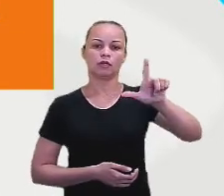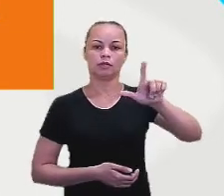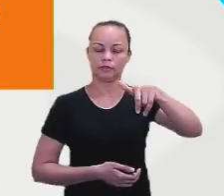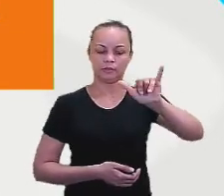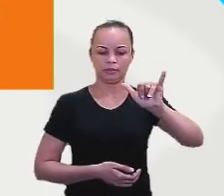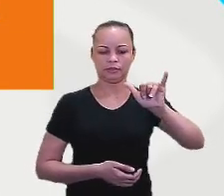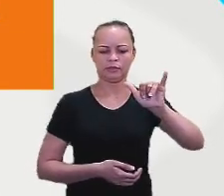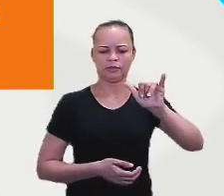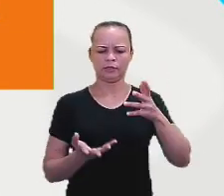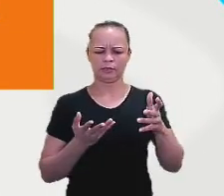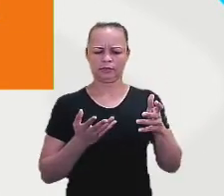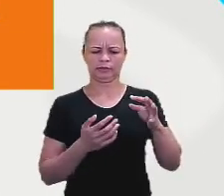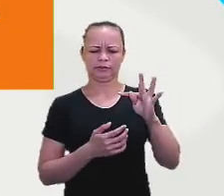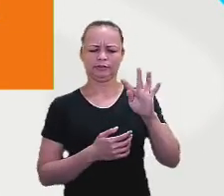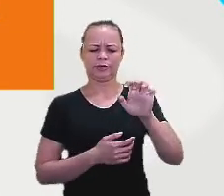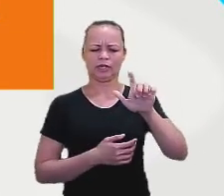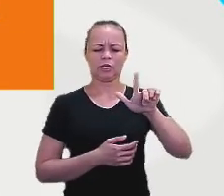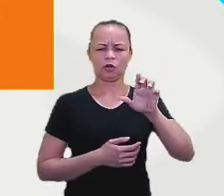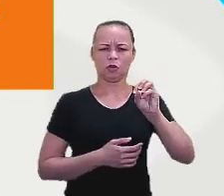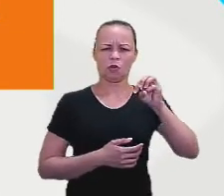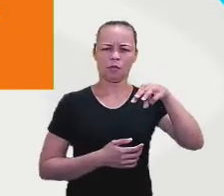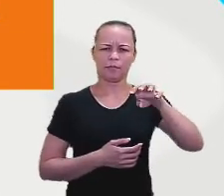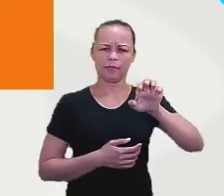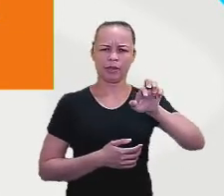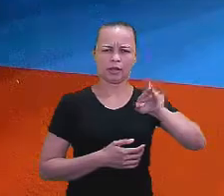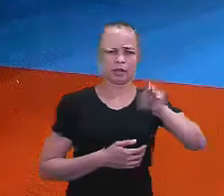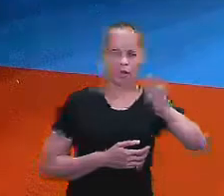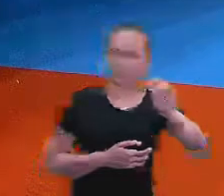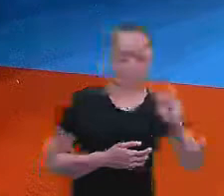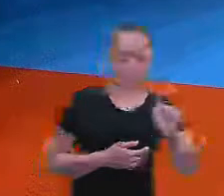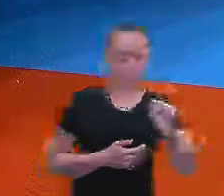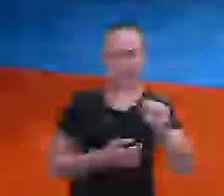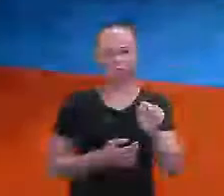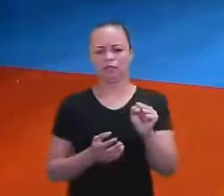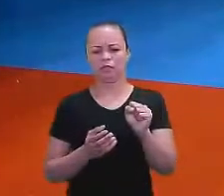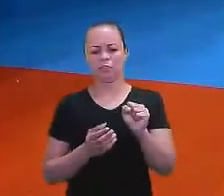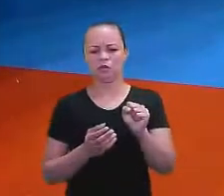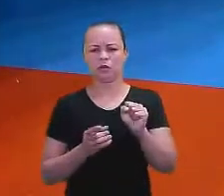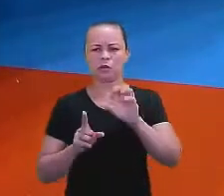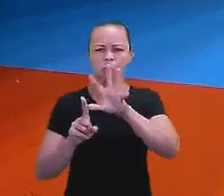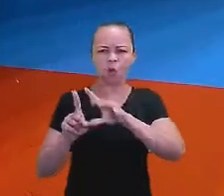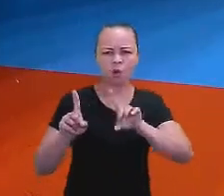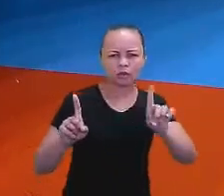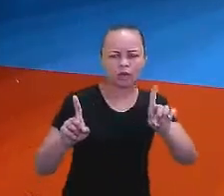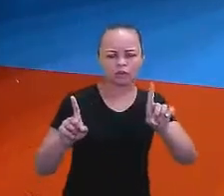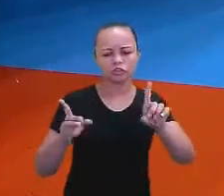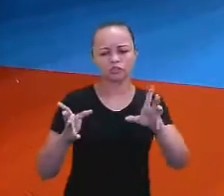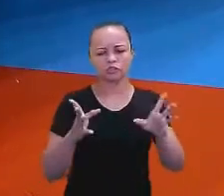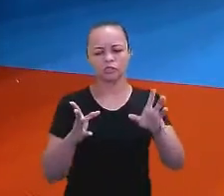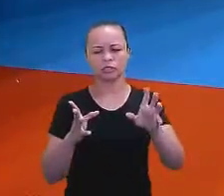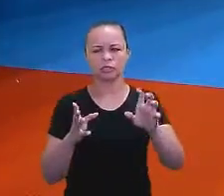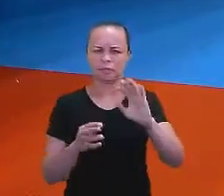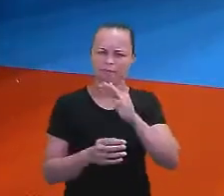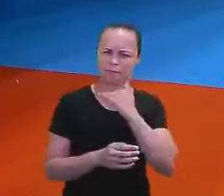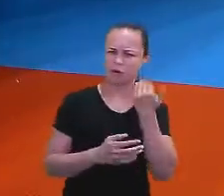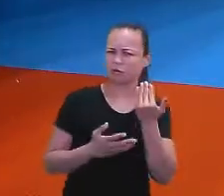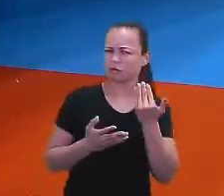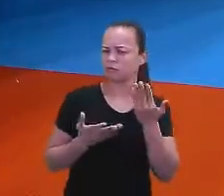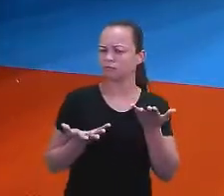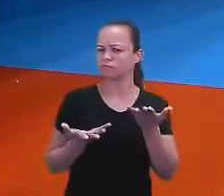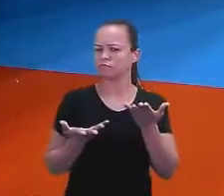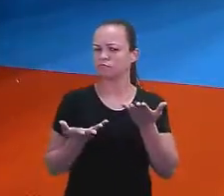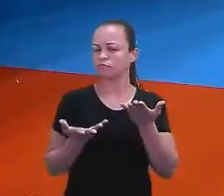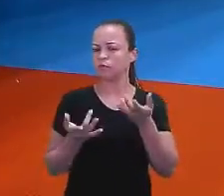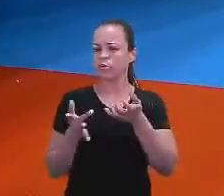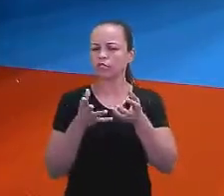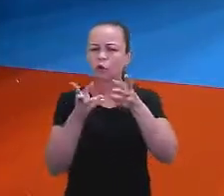e morte. Parece uma coisa meio trágica, né? Mas volta aqui comigo, eu vou explicar o que isso aqui quer dizer, essa mensagem. Gente, uma coisa que foi observado na ovelha